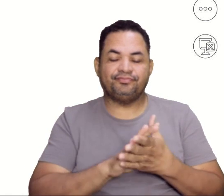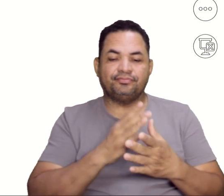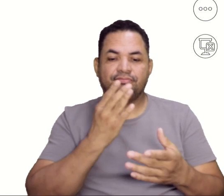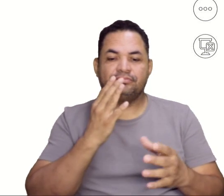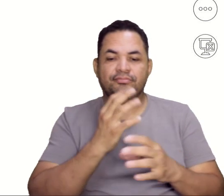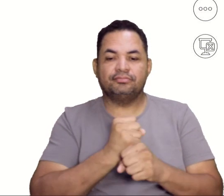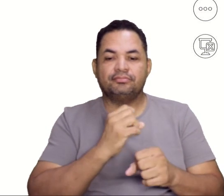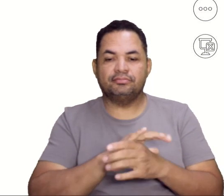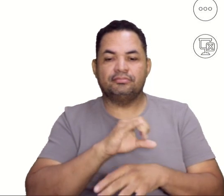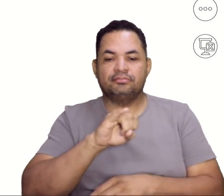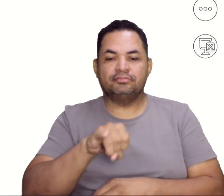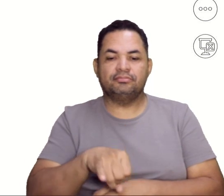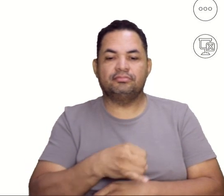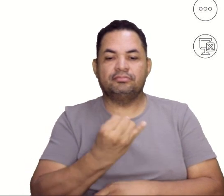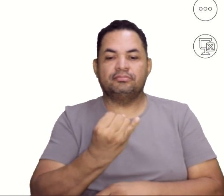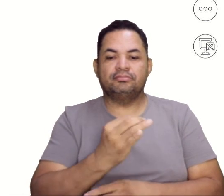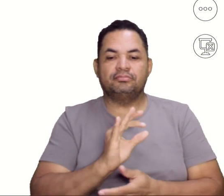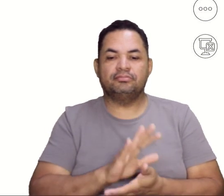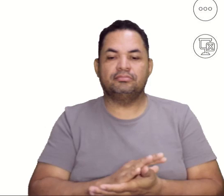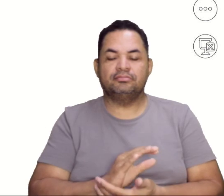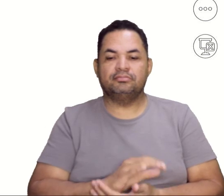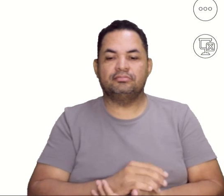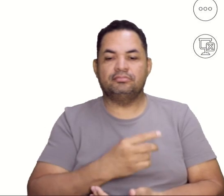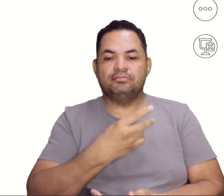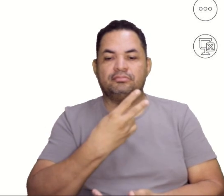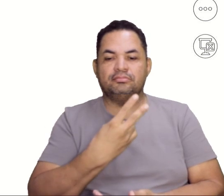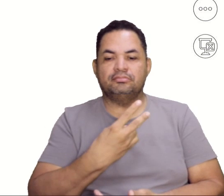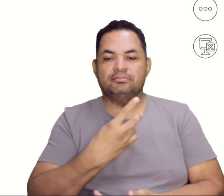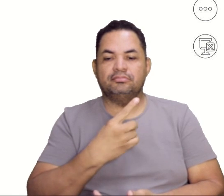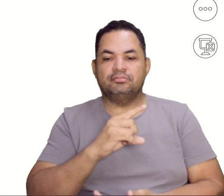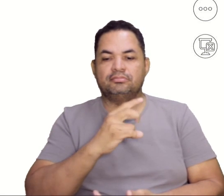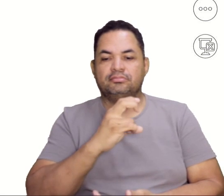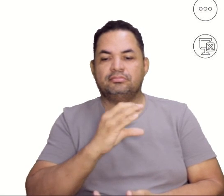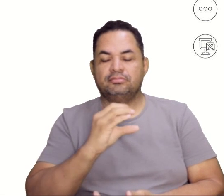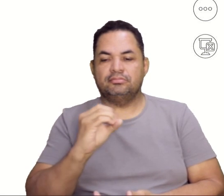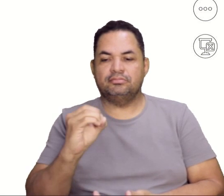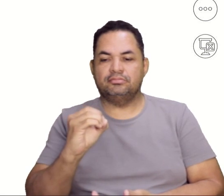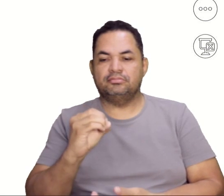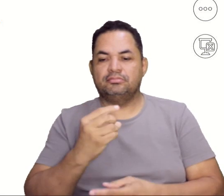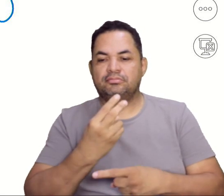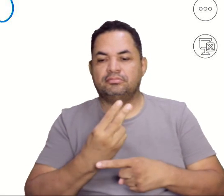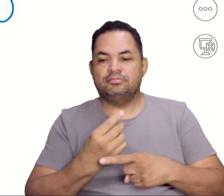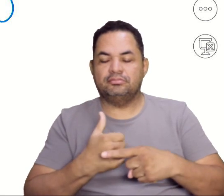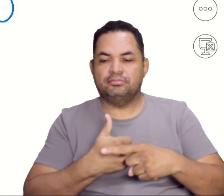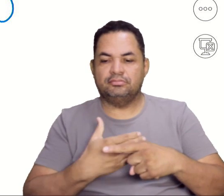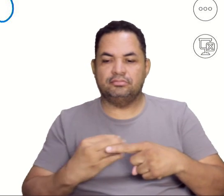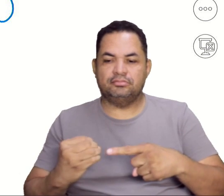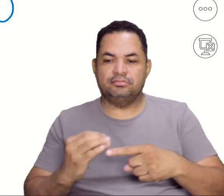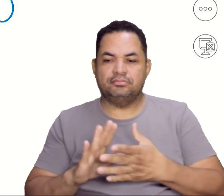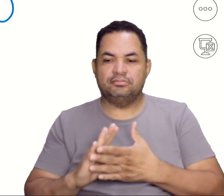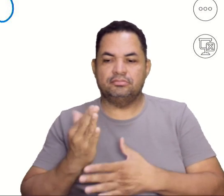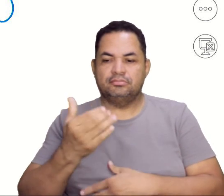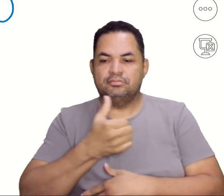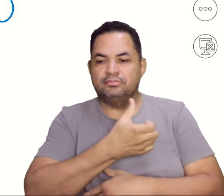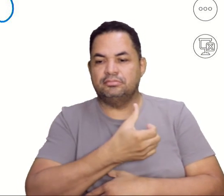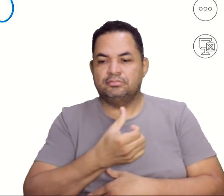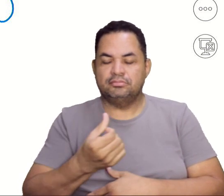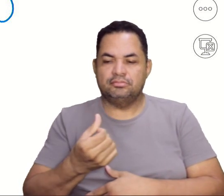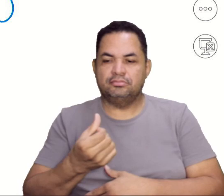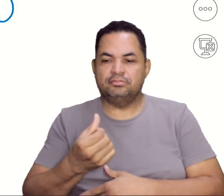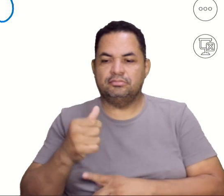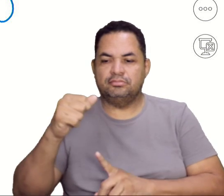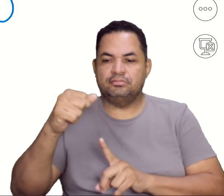que achar o juro certo o capital 2500 a taxa é 2% e o tempo São